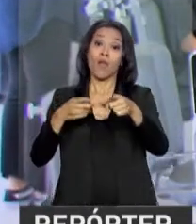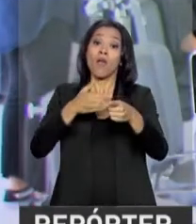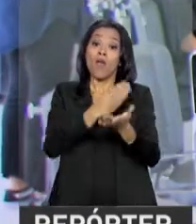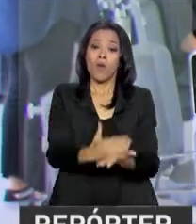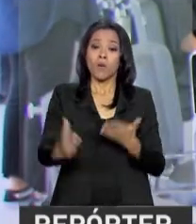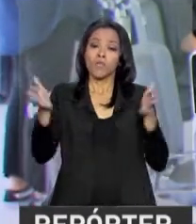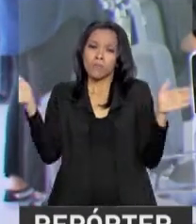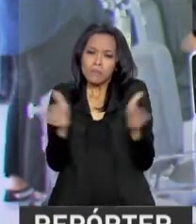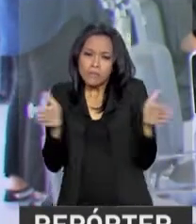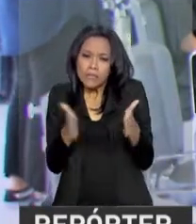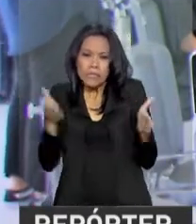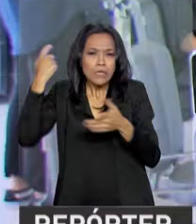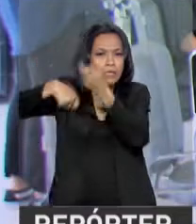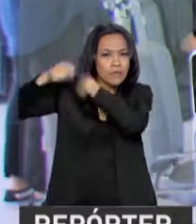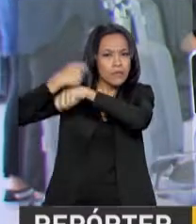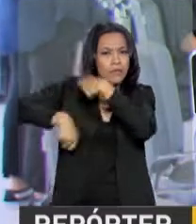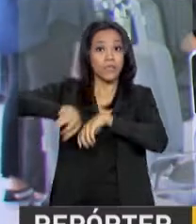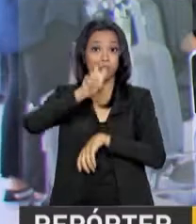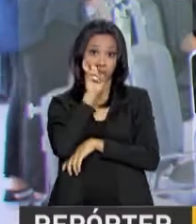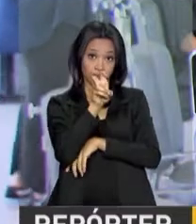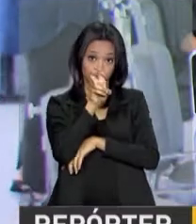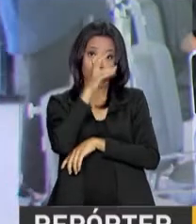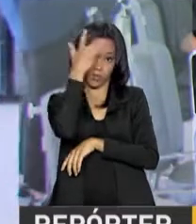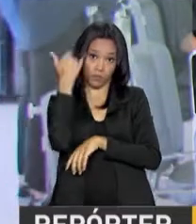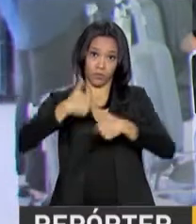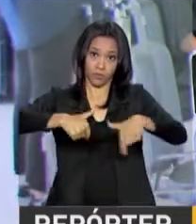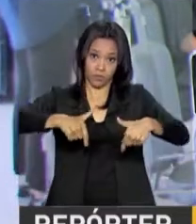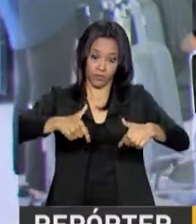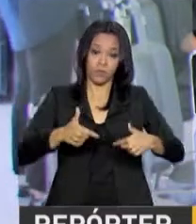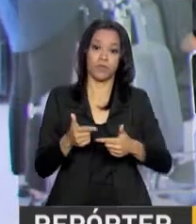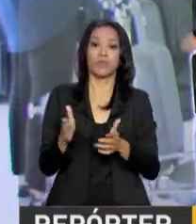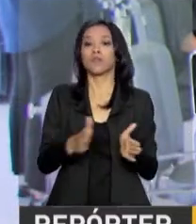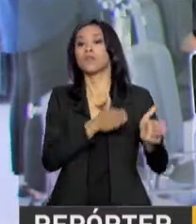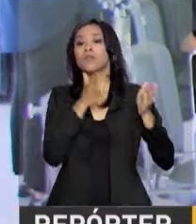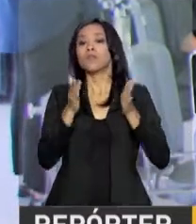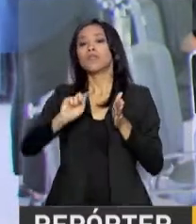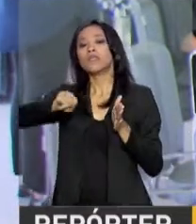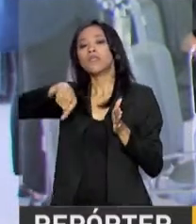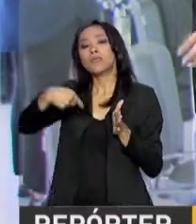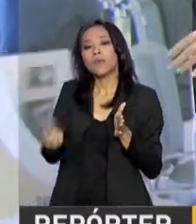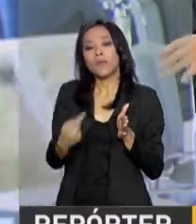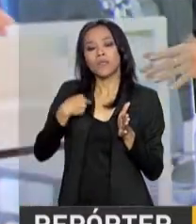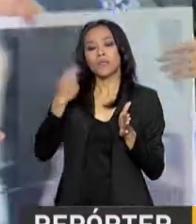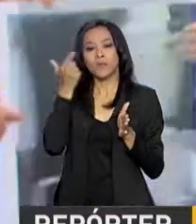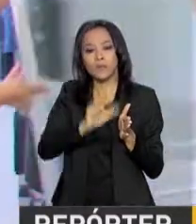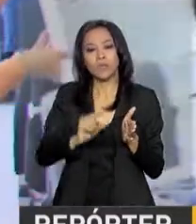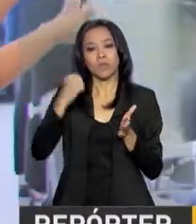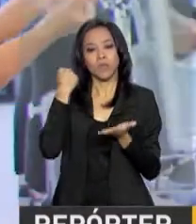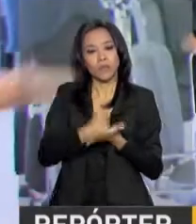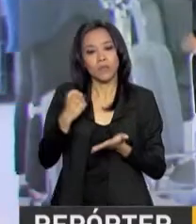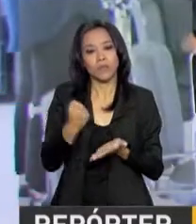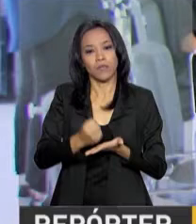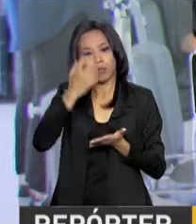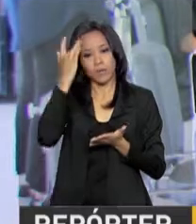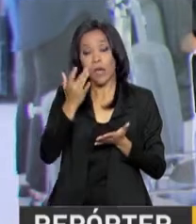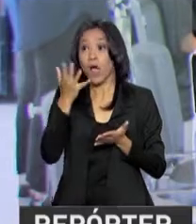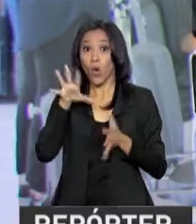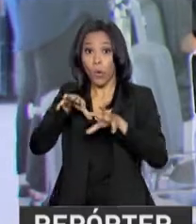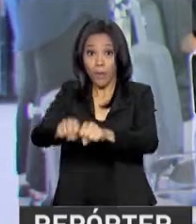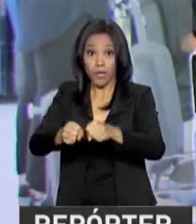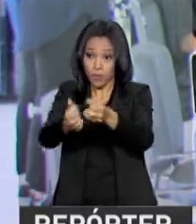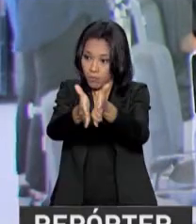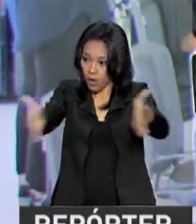tinha 5 funcionários. E aí passamos a aumentar esse espaço, pegamos um espaço